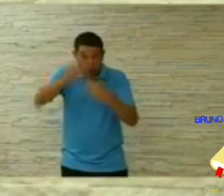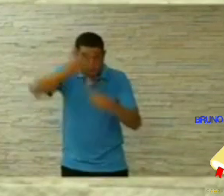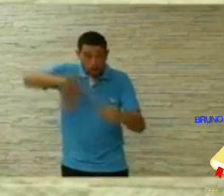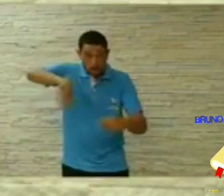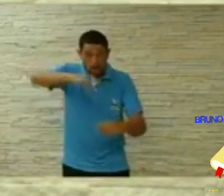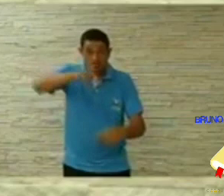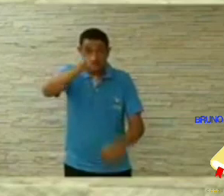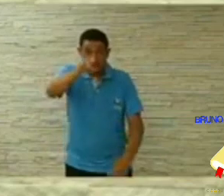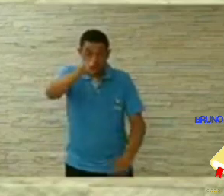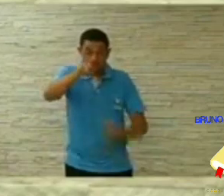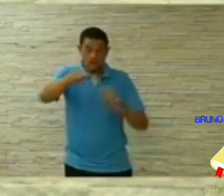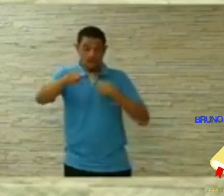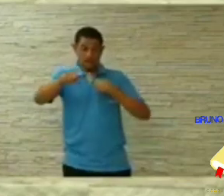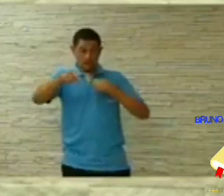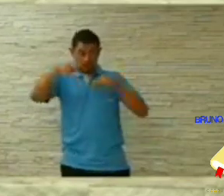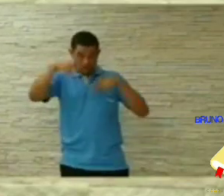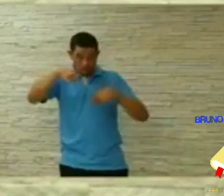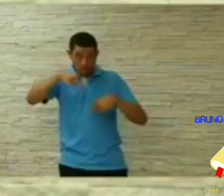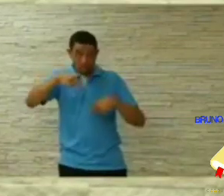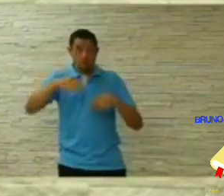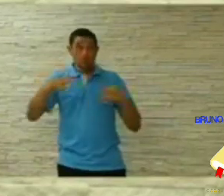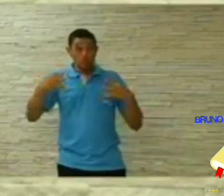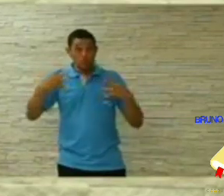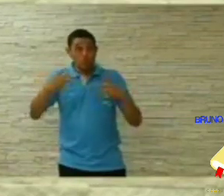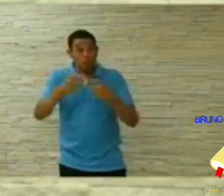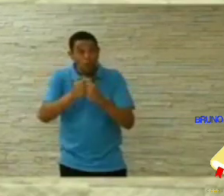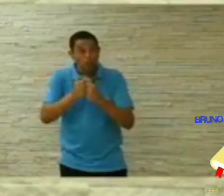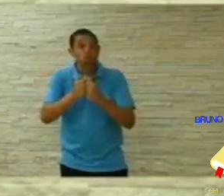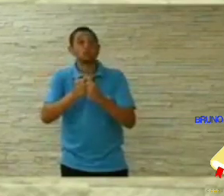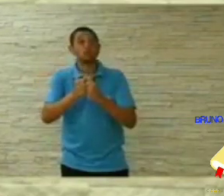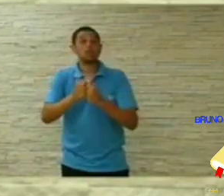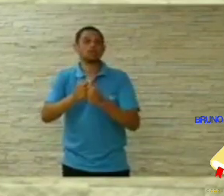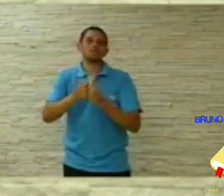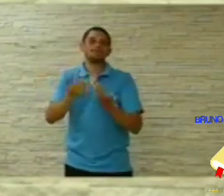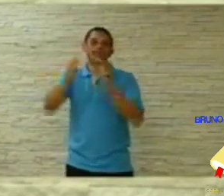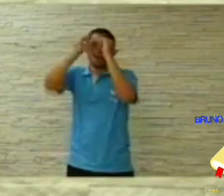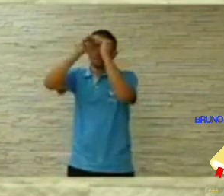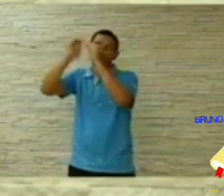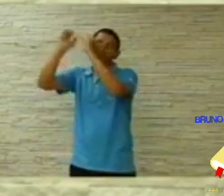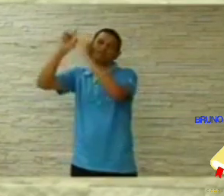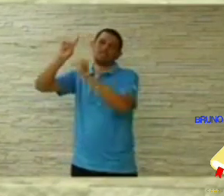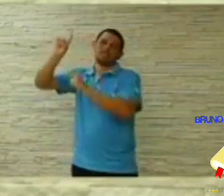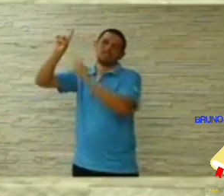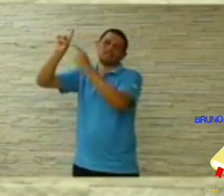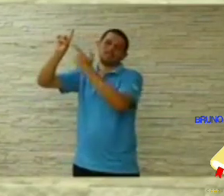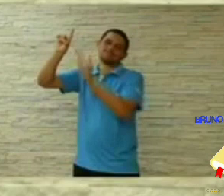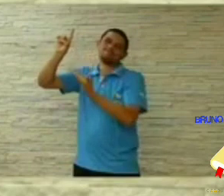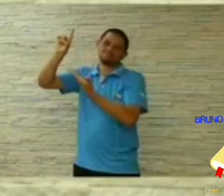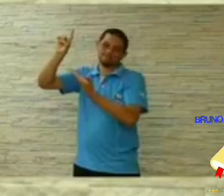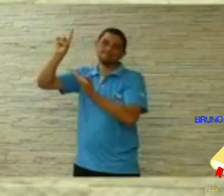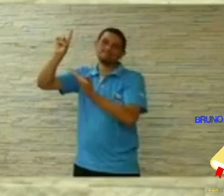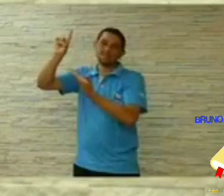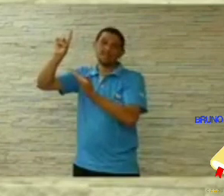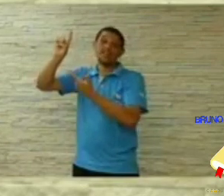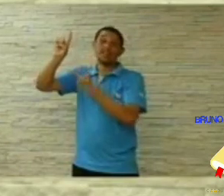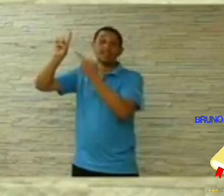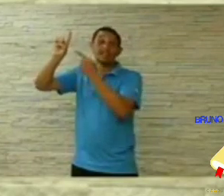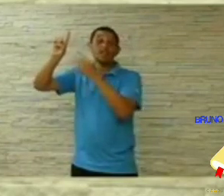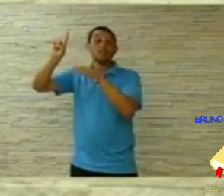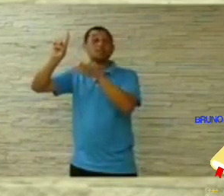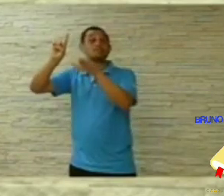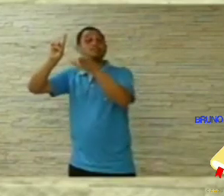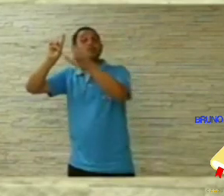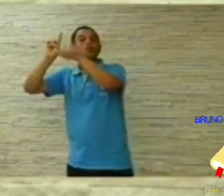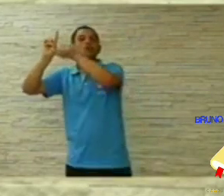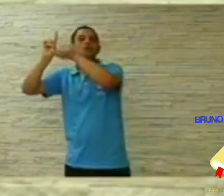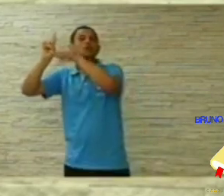no auditório da associação, todos nós somos adoradores do Senhor. Deus nos convida